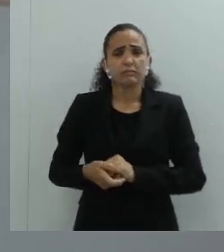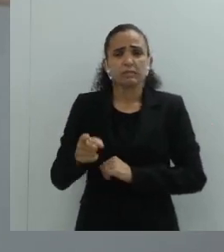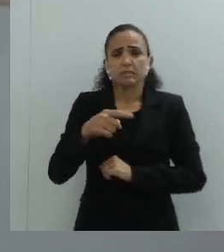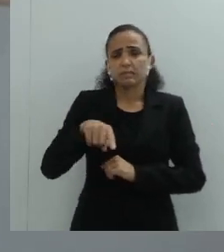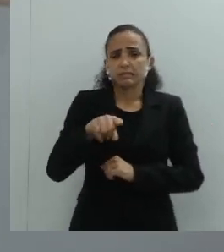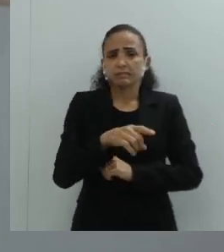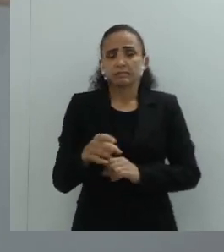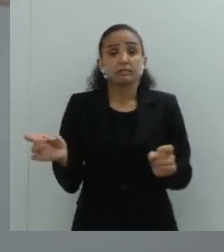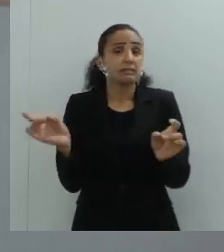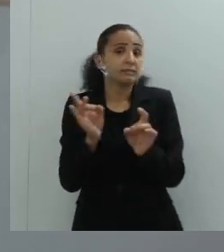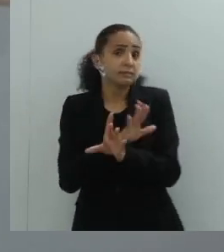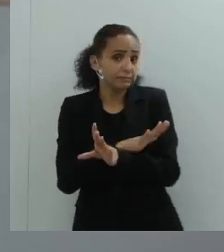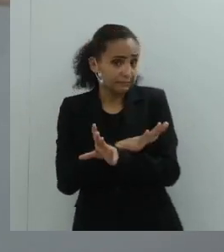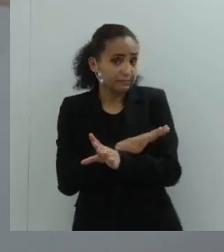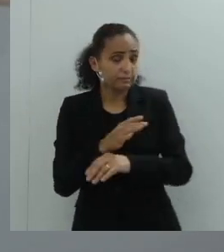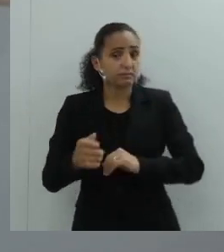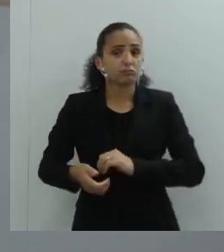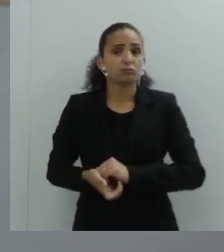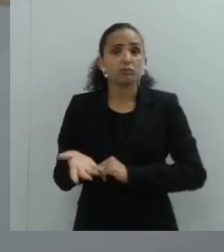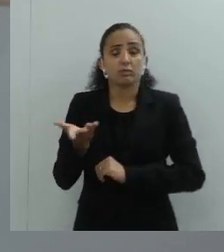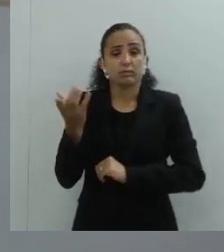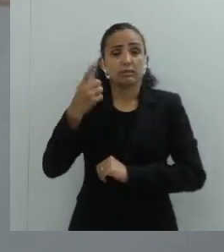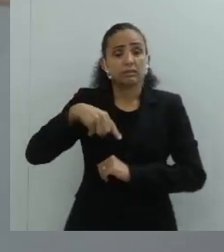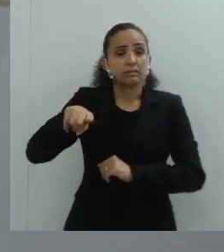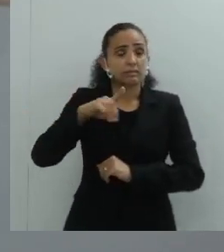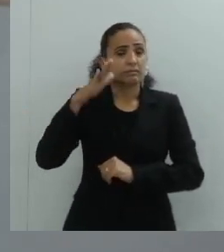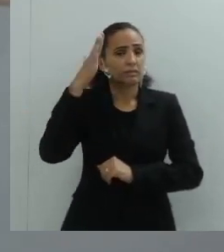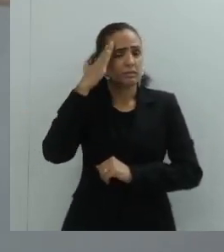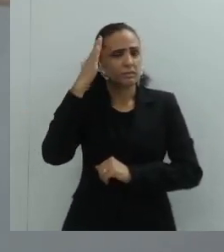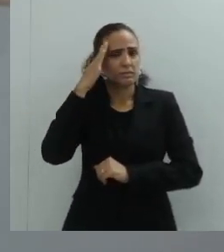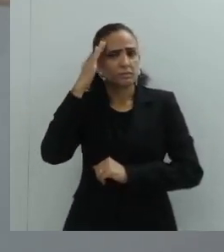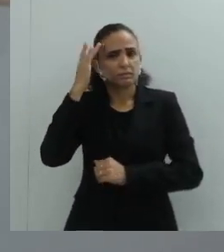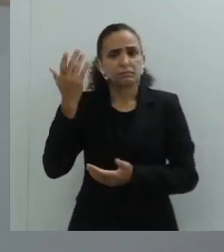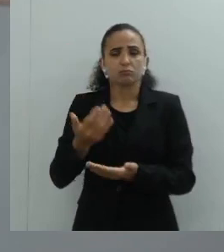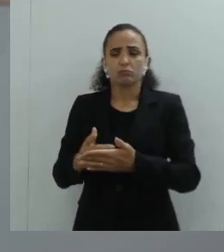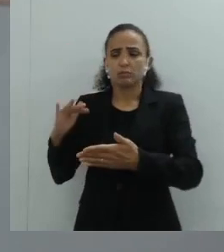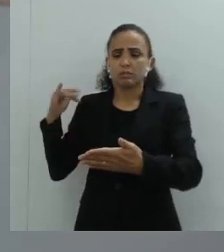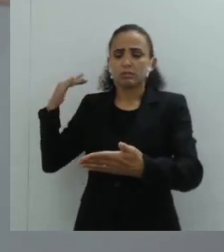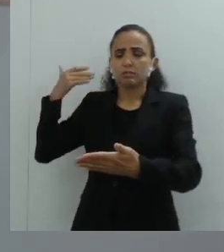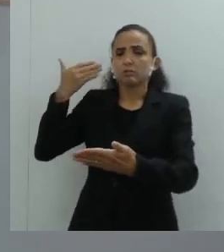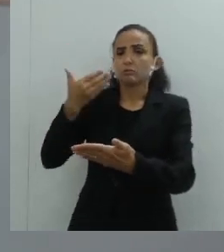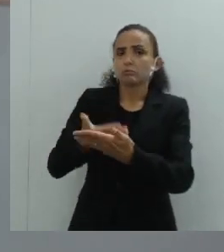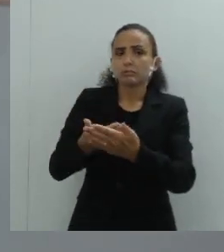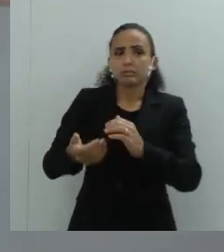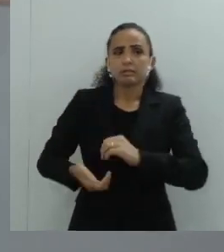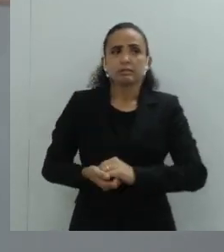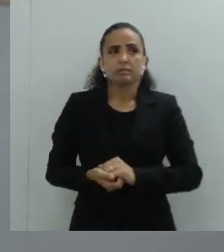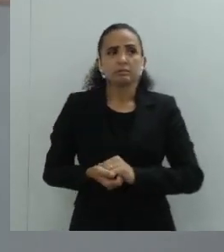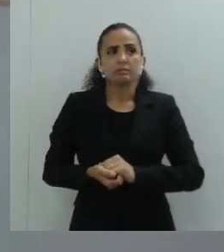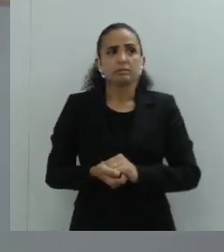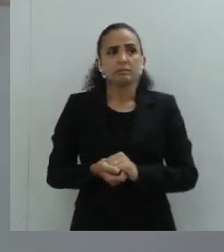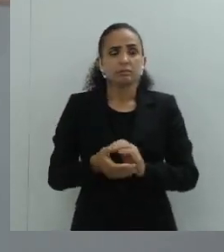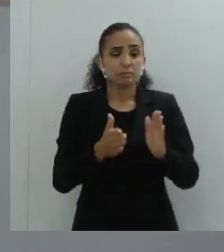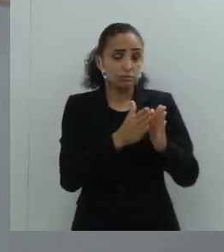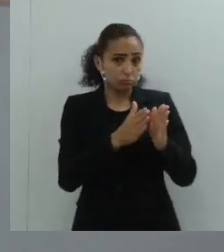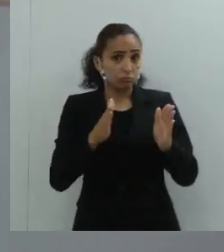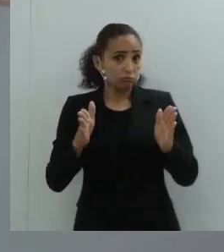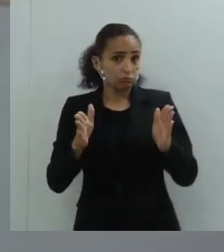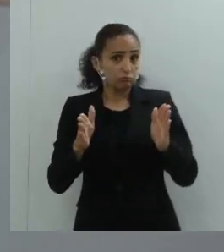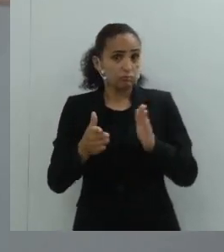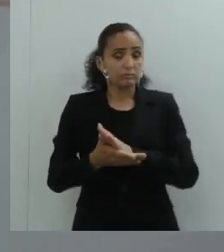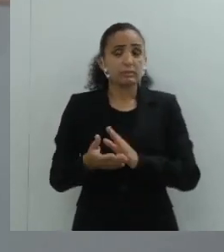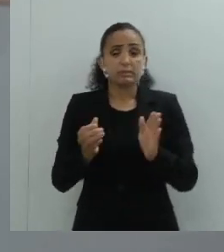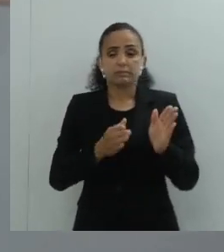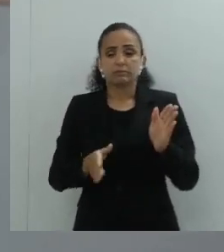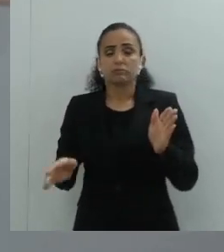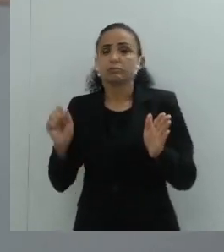terminar essa aula maravilhosa, só quero que você revise comigo esses principais pontos. Antes de Colombo